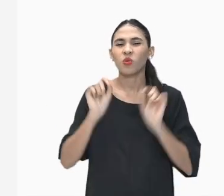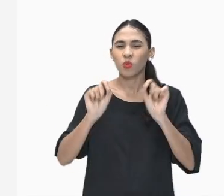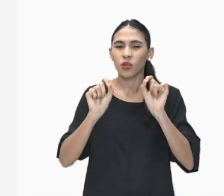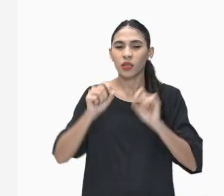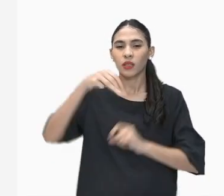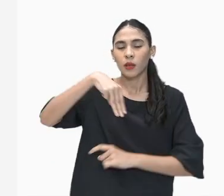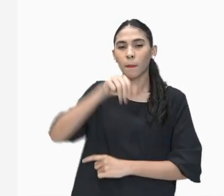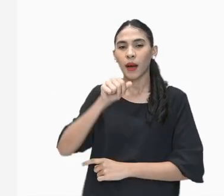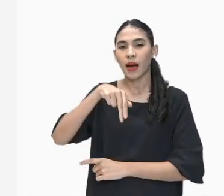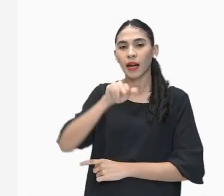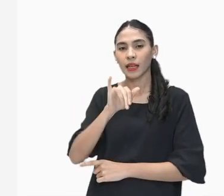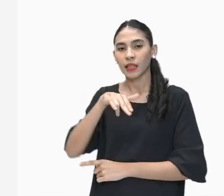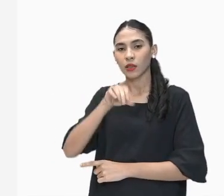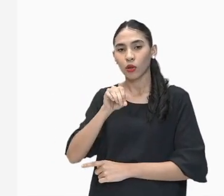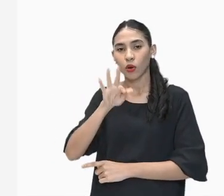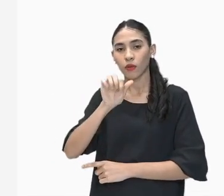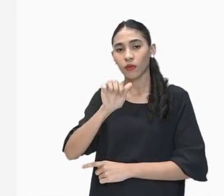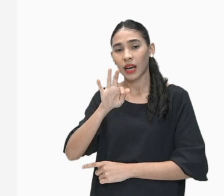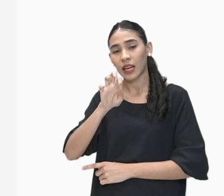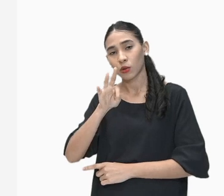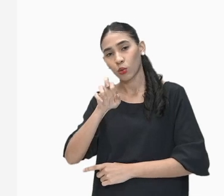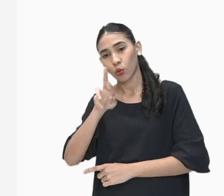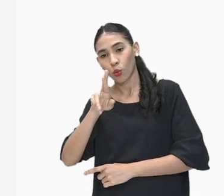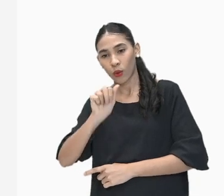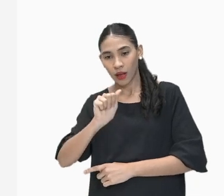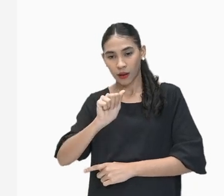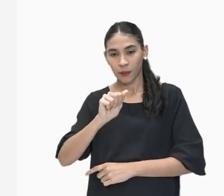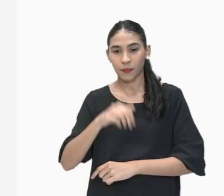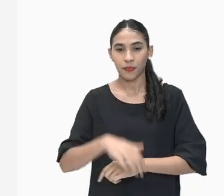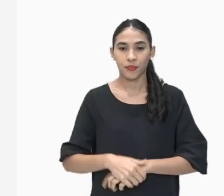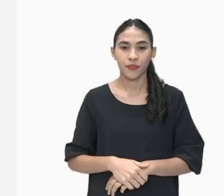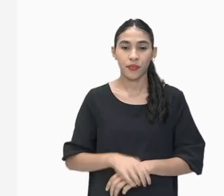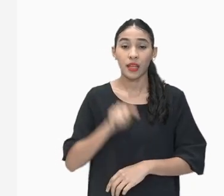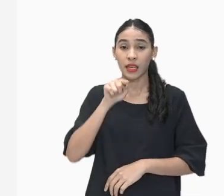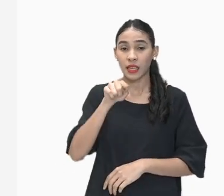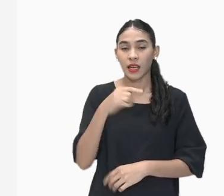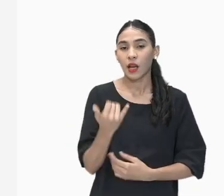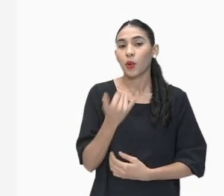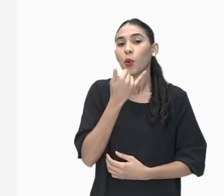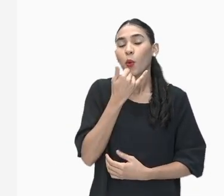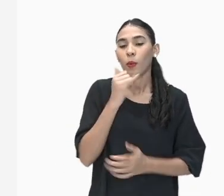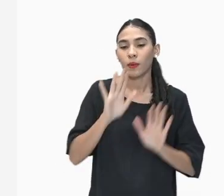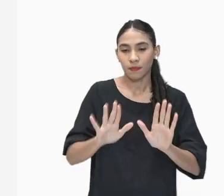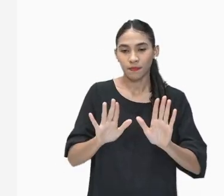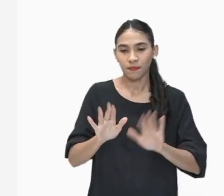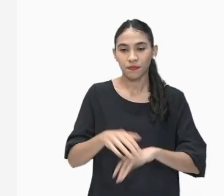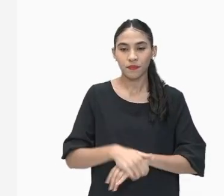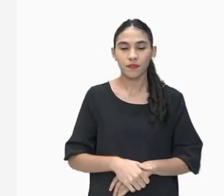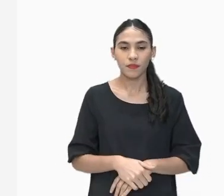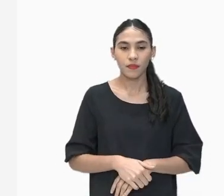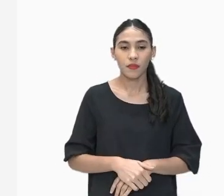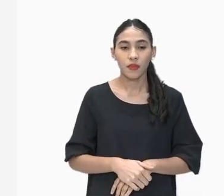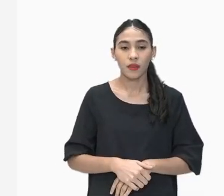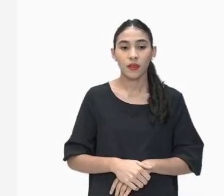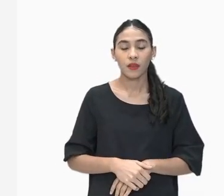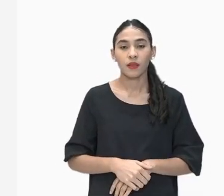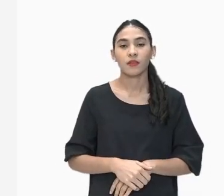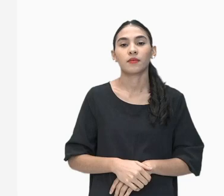maquinofatura? A maquinofatura é quando você vai... Desculpa aqui. Da